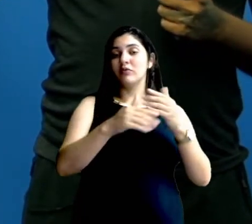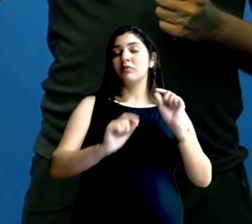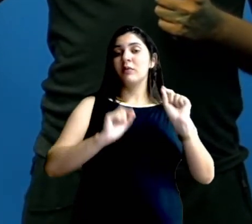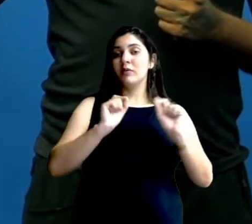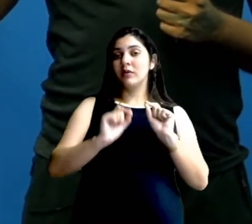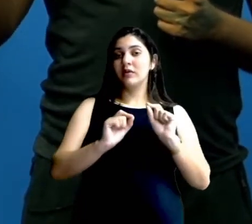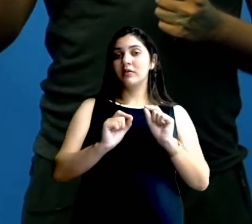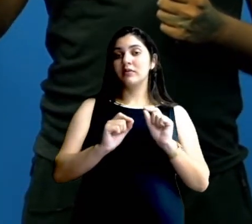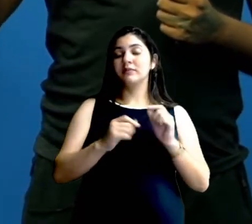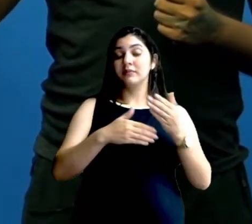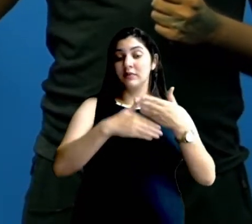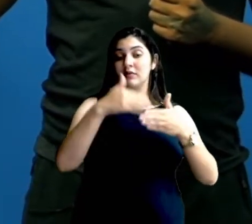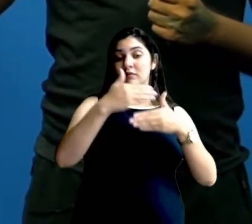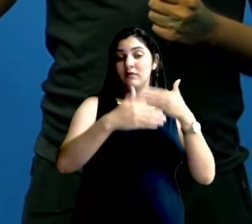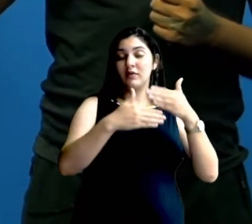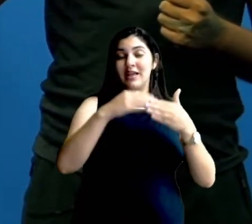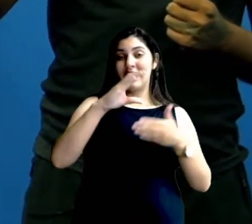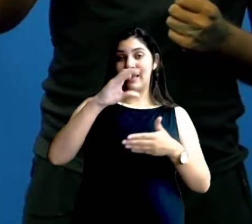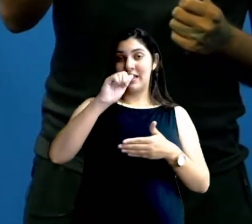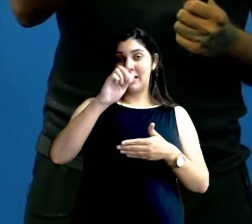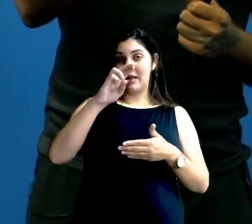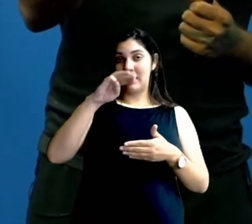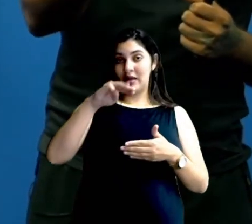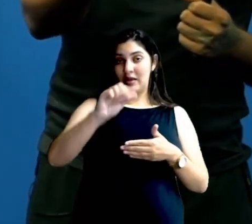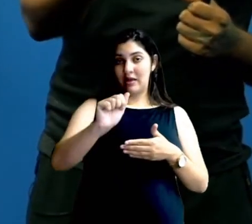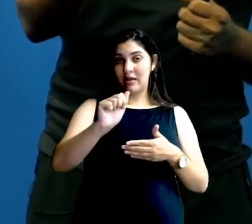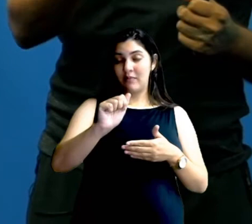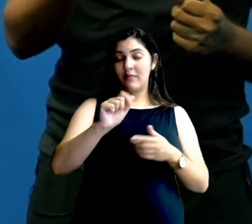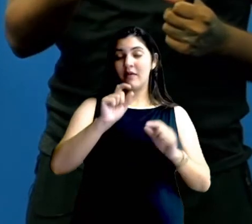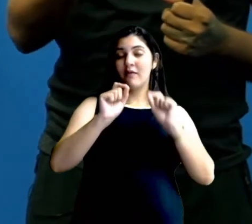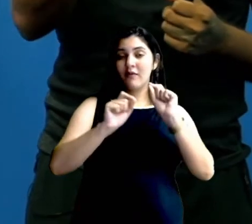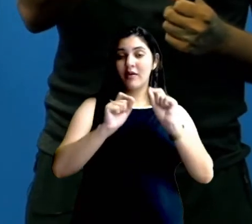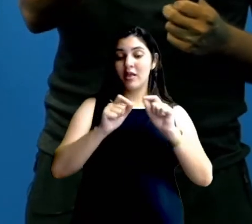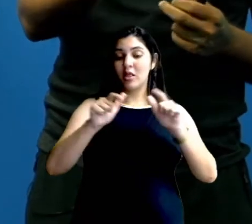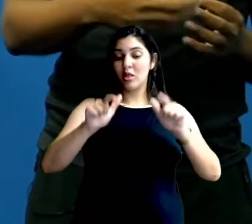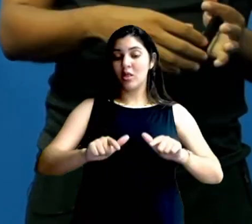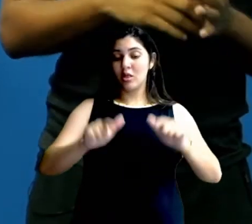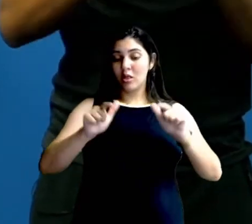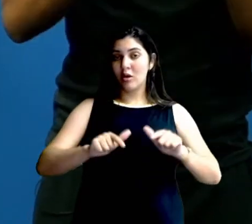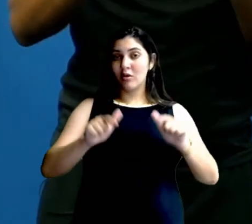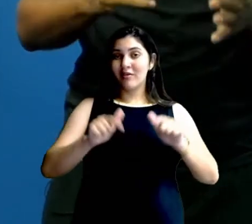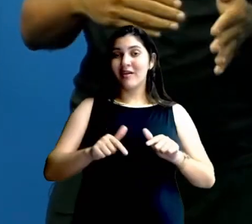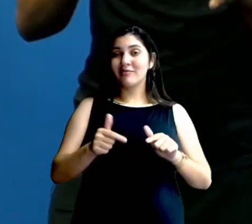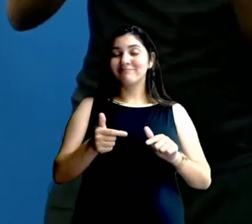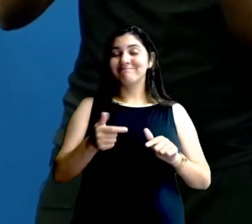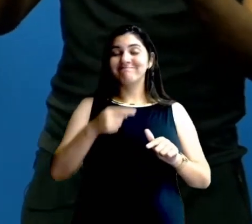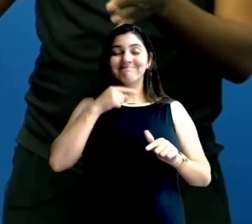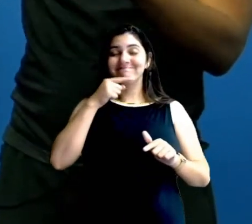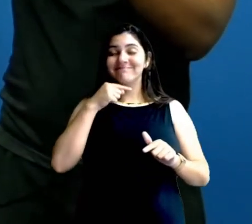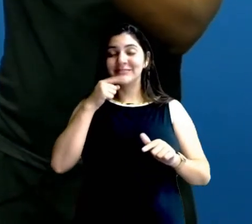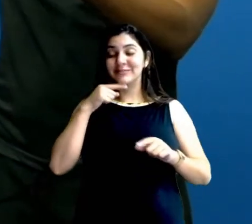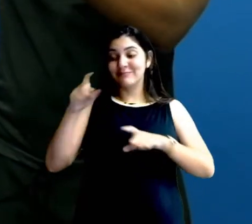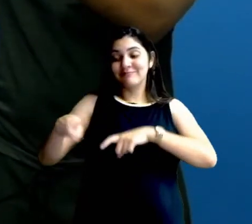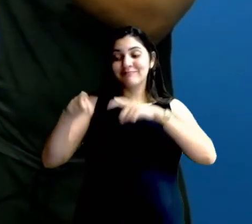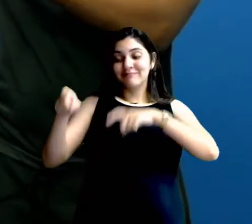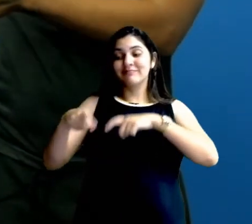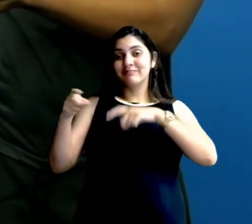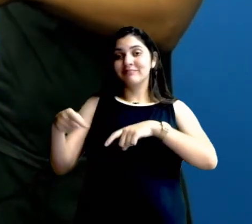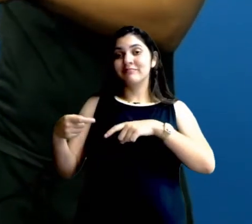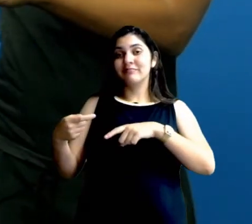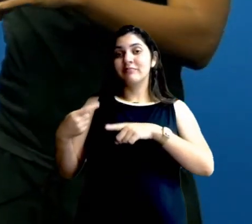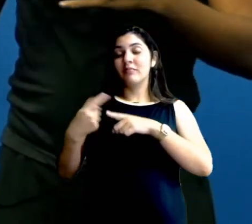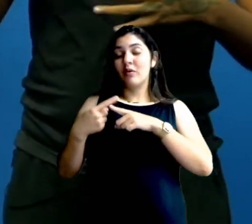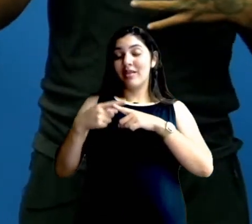poder ela foi construída Calma ela foi construída em internas irrigadas né effertz a partir dos canais que